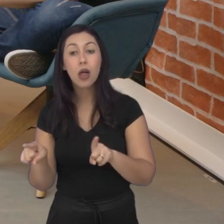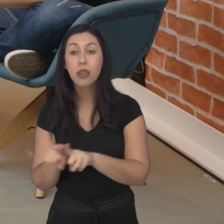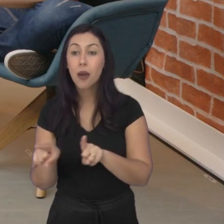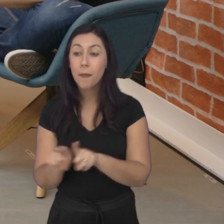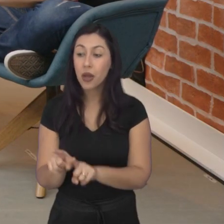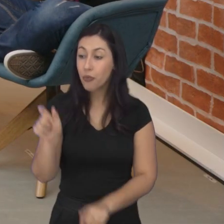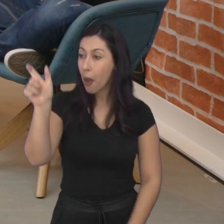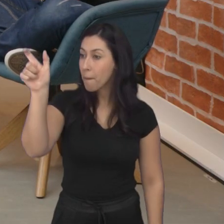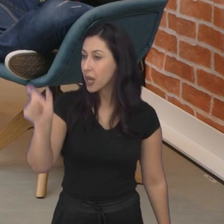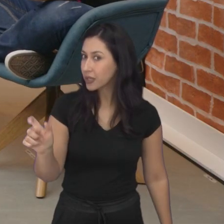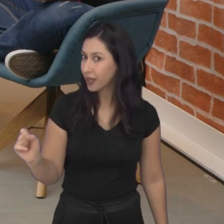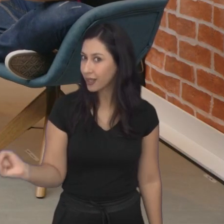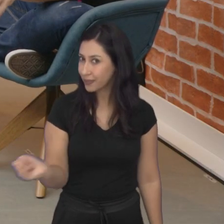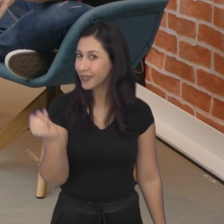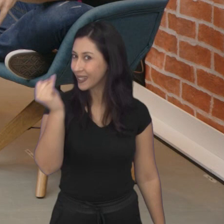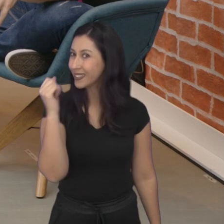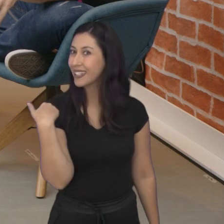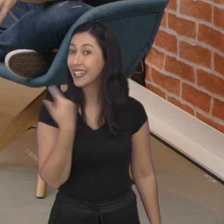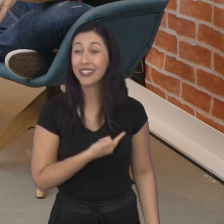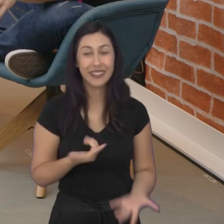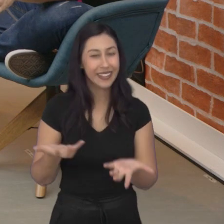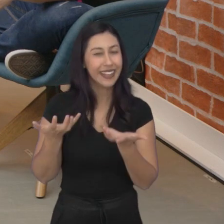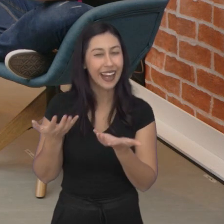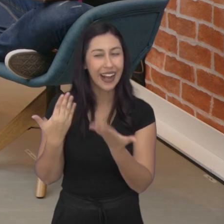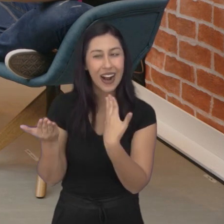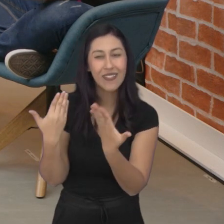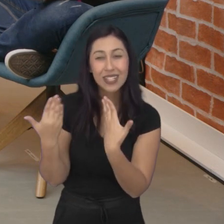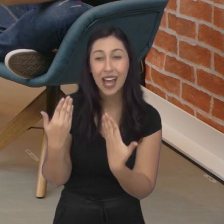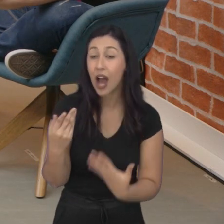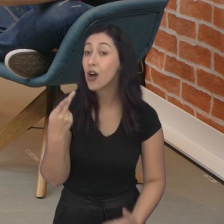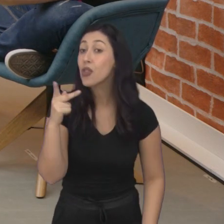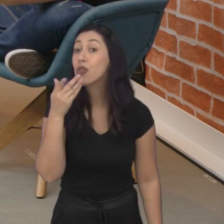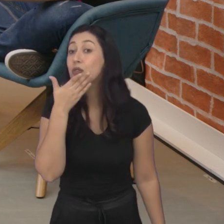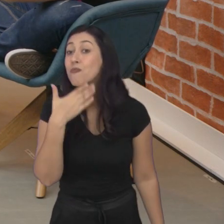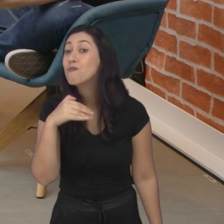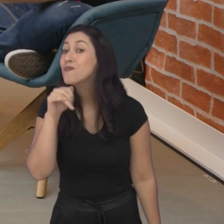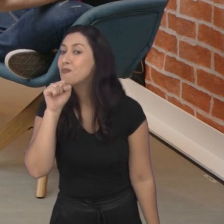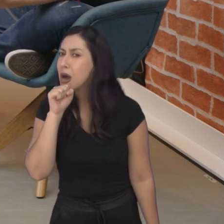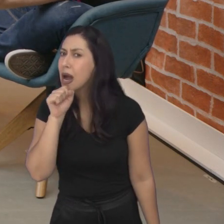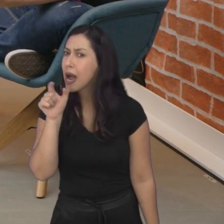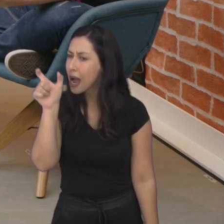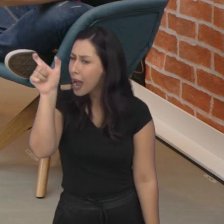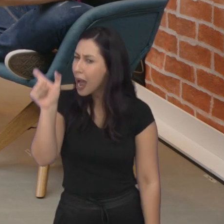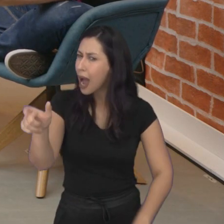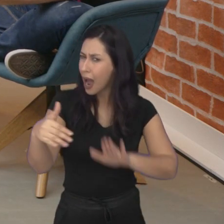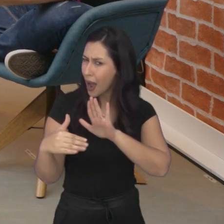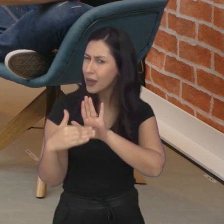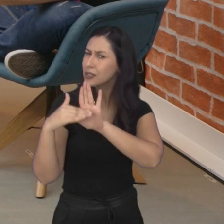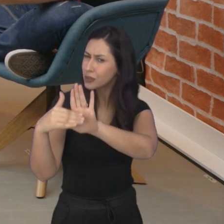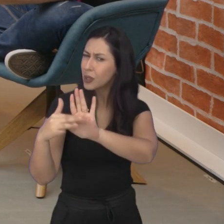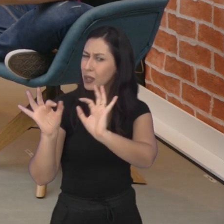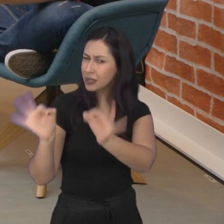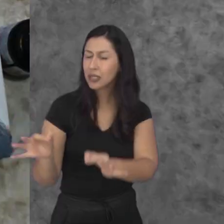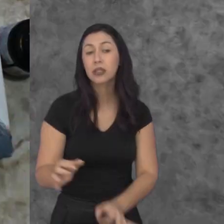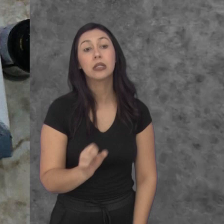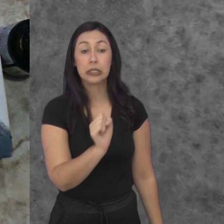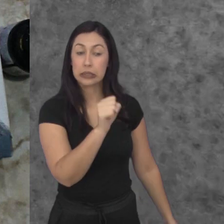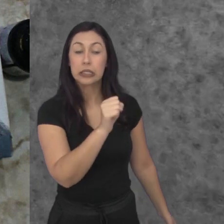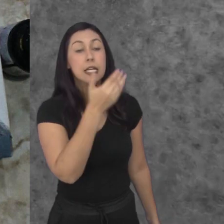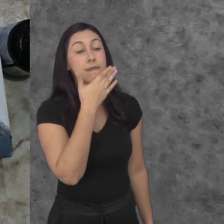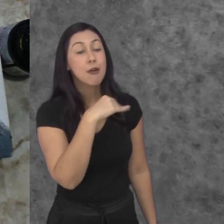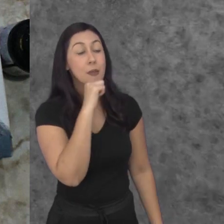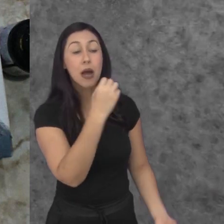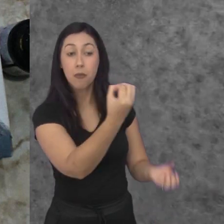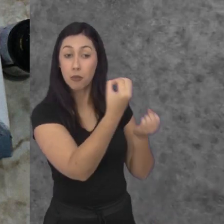figura importante que já estava planejando colocar no nosso papo aqui também, que é seu pai. Perfeito. Seu pai que te ajudou também a aprender a desenhar, foi isso? Meu pai me